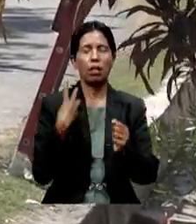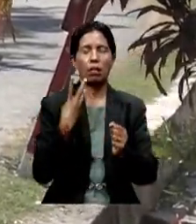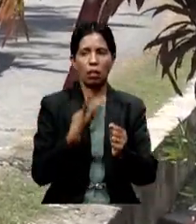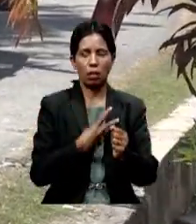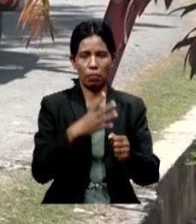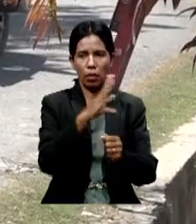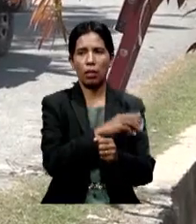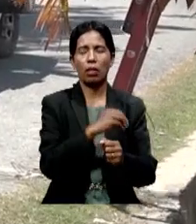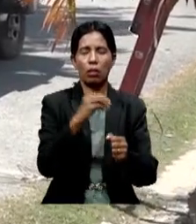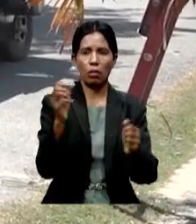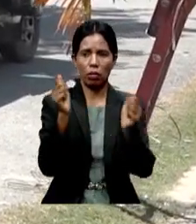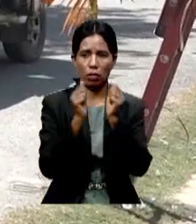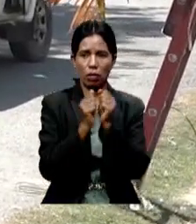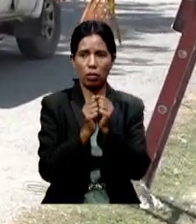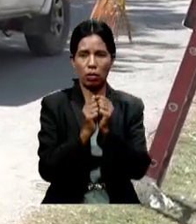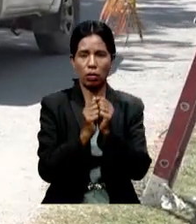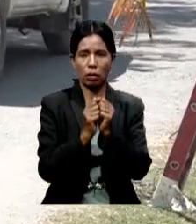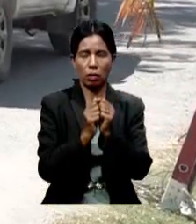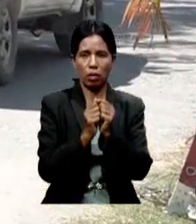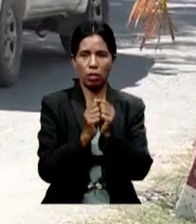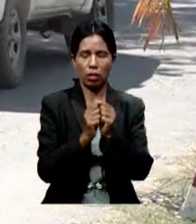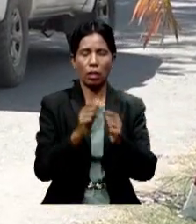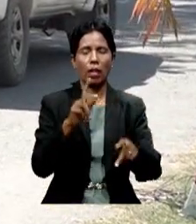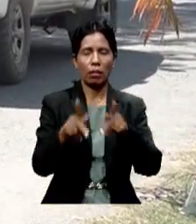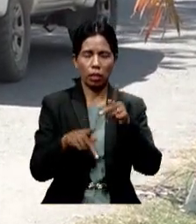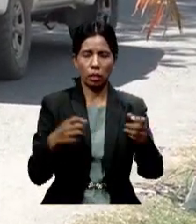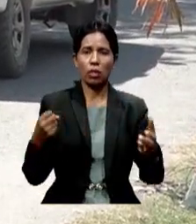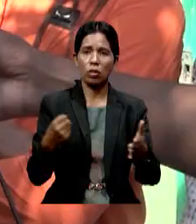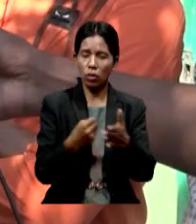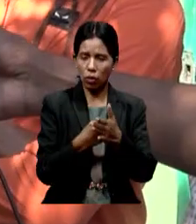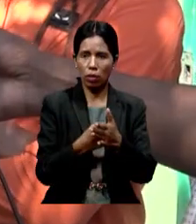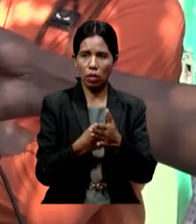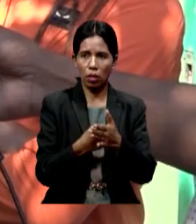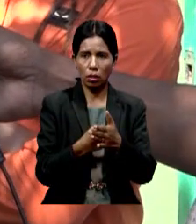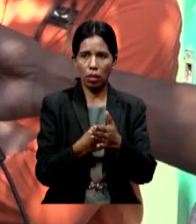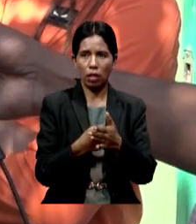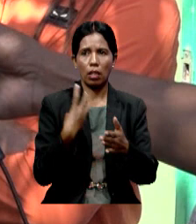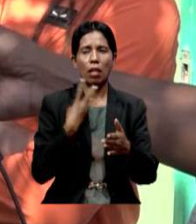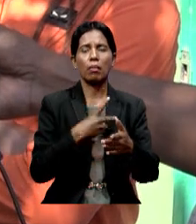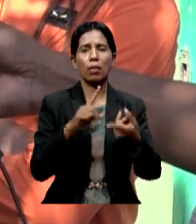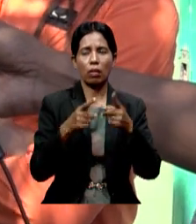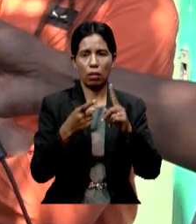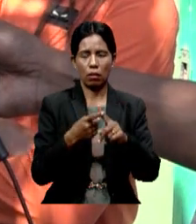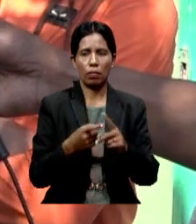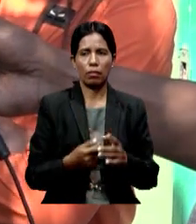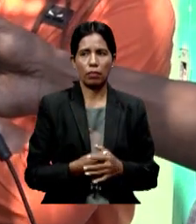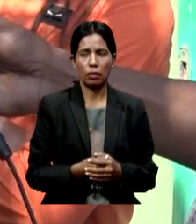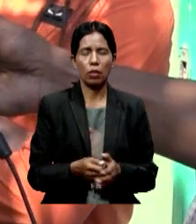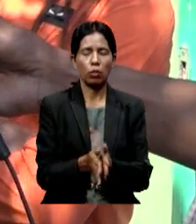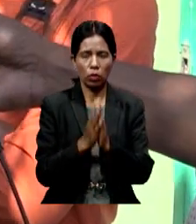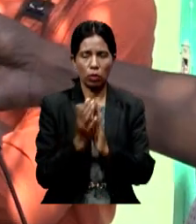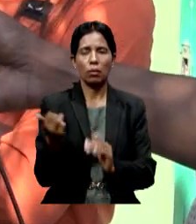ho spetu sira nih memang halo buat rumah mami ami kolega nih antau husu